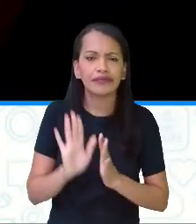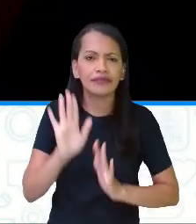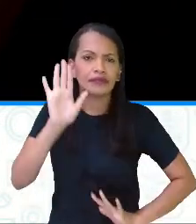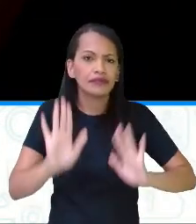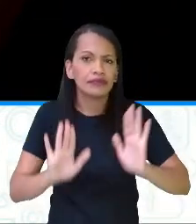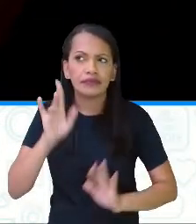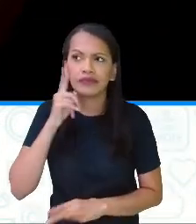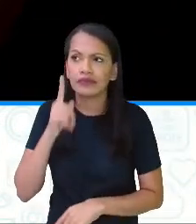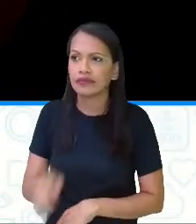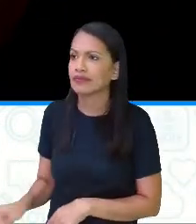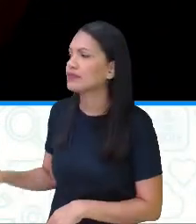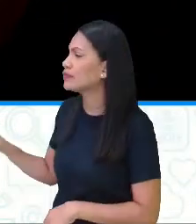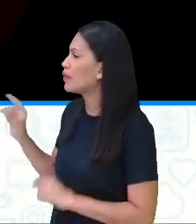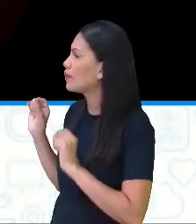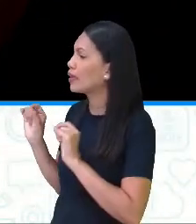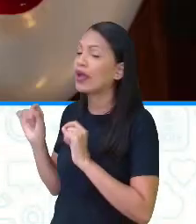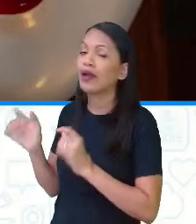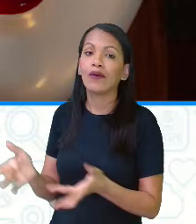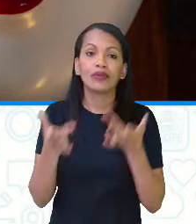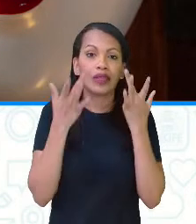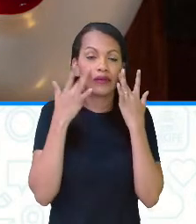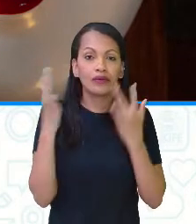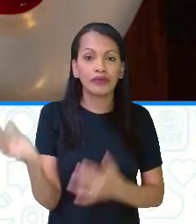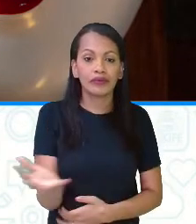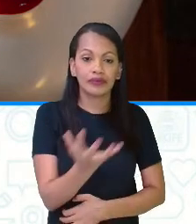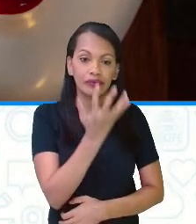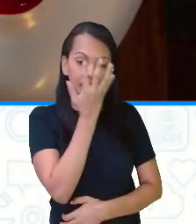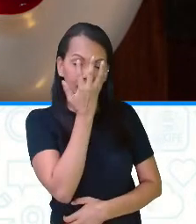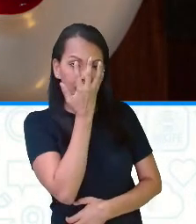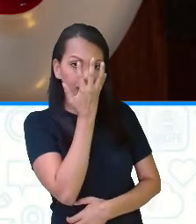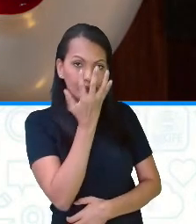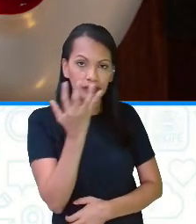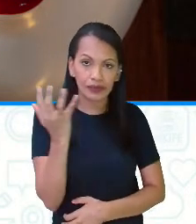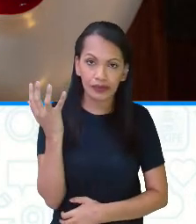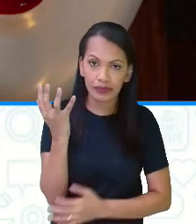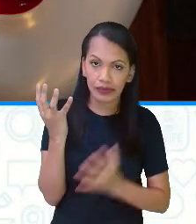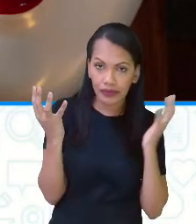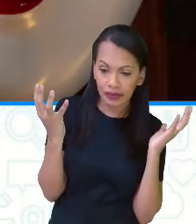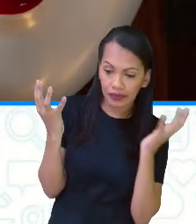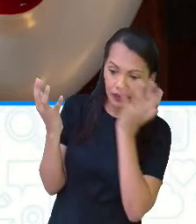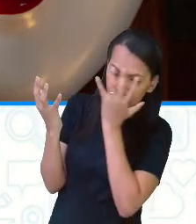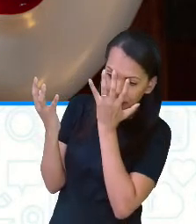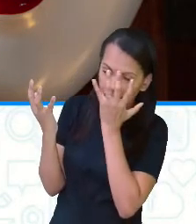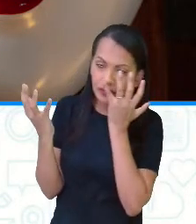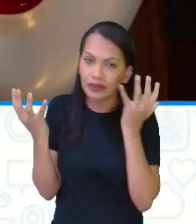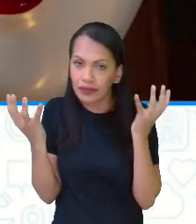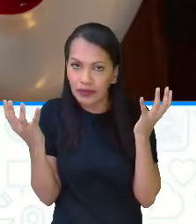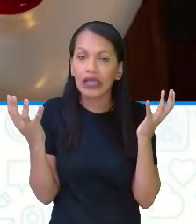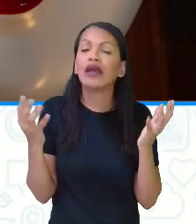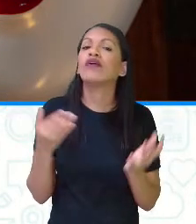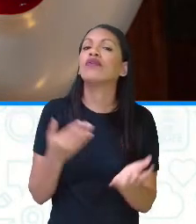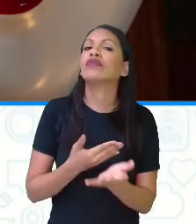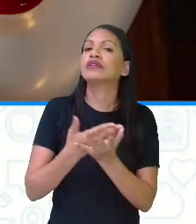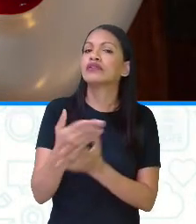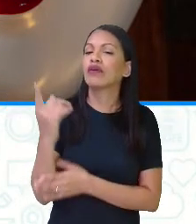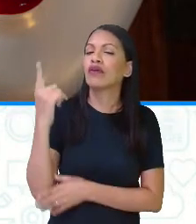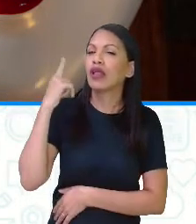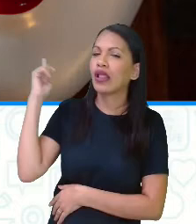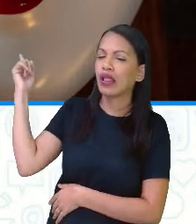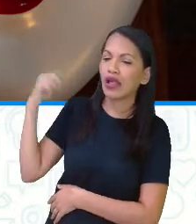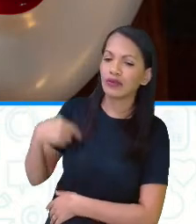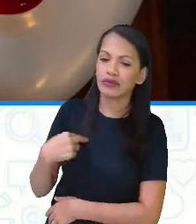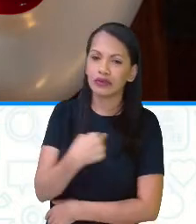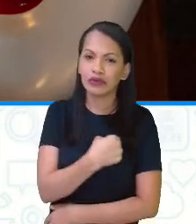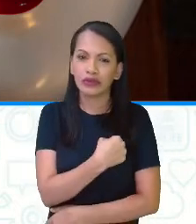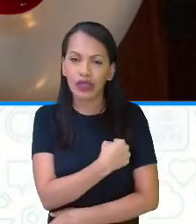o teatro de máscaras, que esse teatro de máscaras é feito, ó, com máscaras, que iniciou lá no Japão do